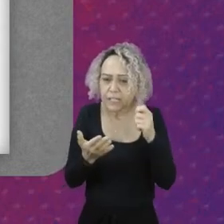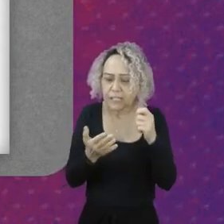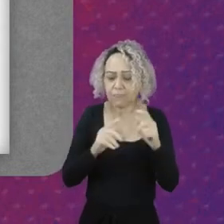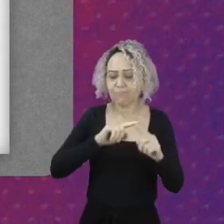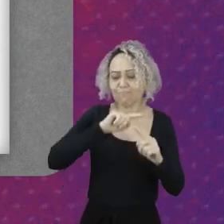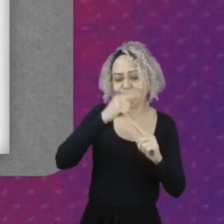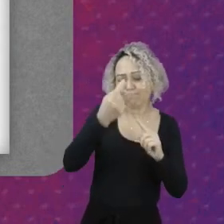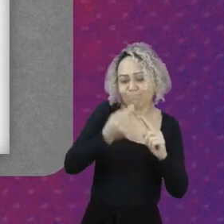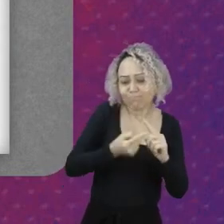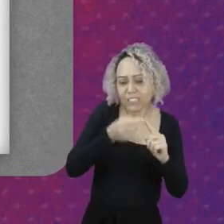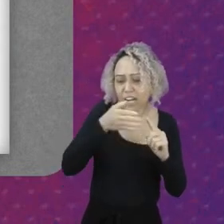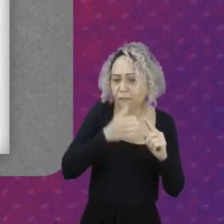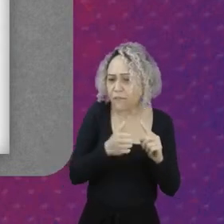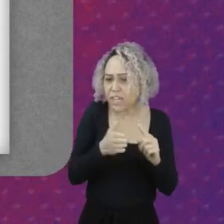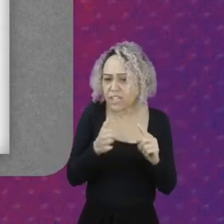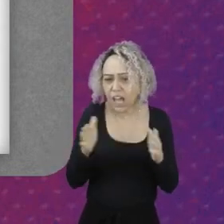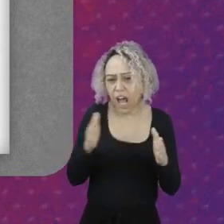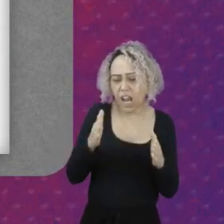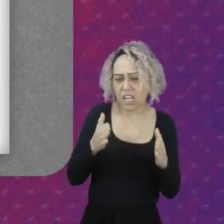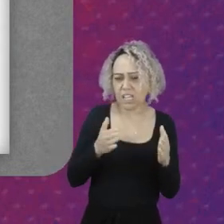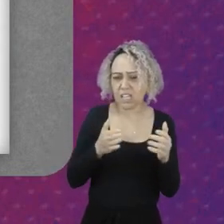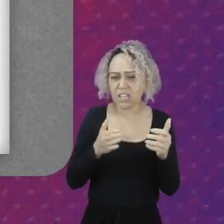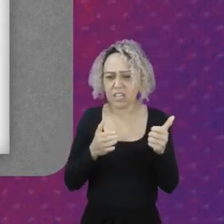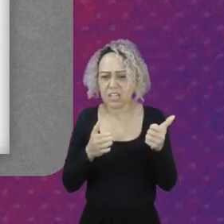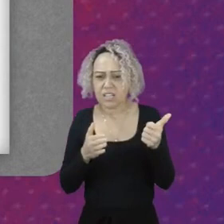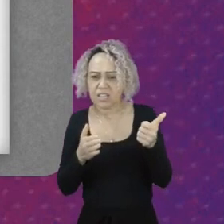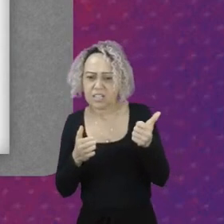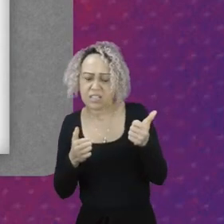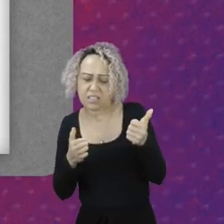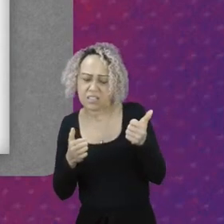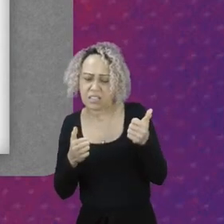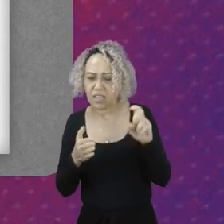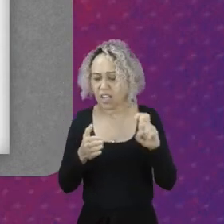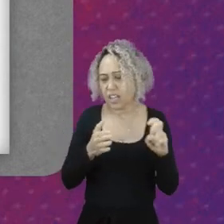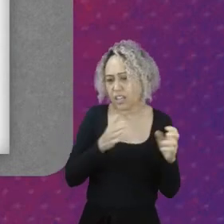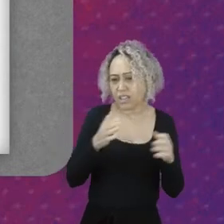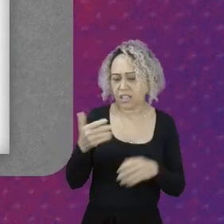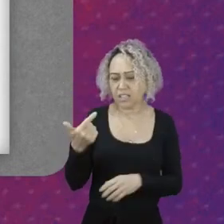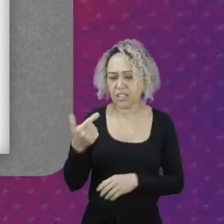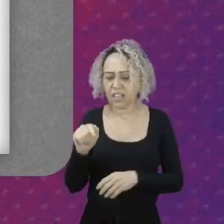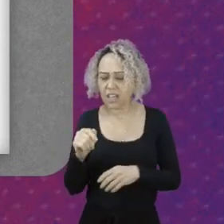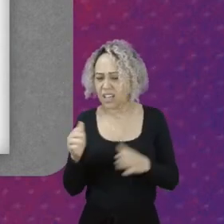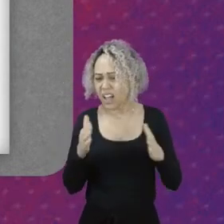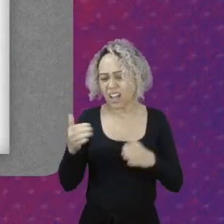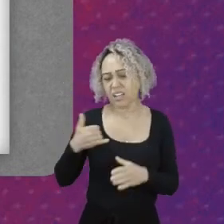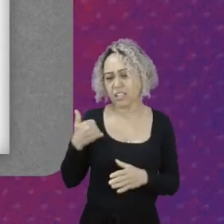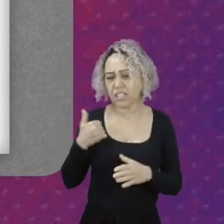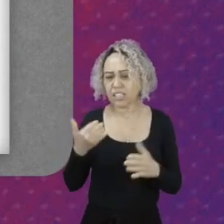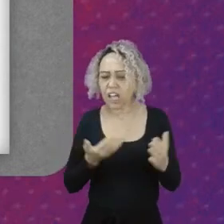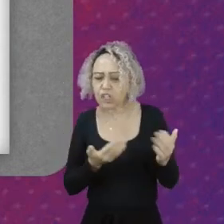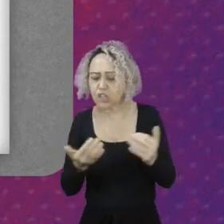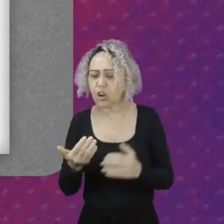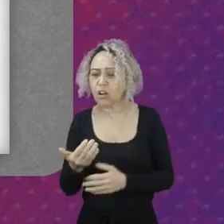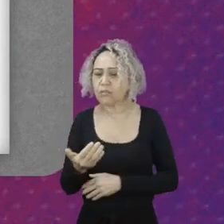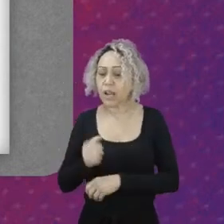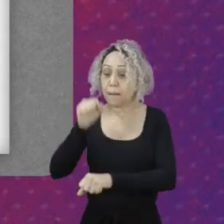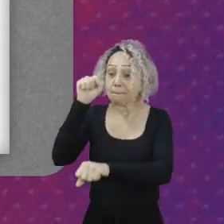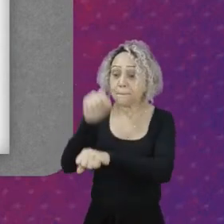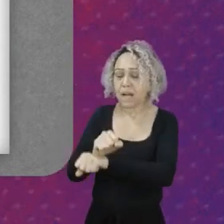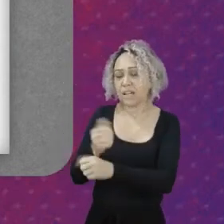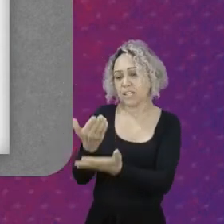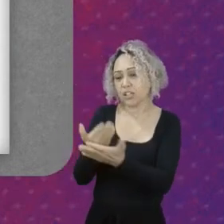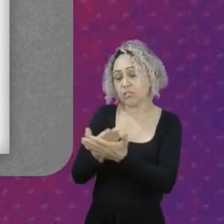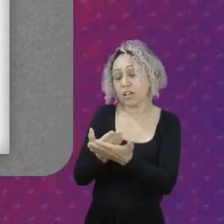para de estudar, ela tem menos chance de ascender profissionalmente. Então, com menos chance de ascender profissionalmente, ela tem menos chance de ter uma